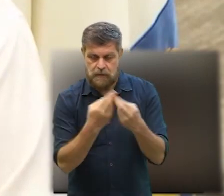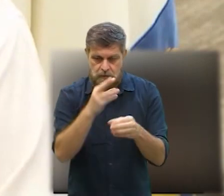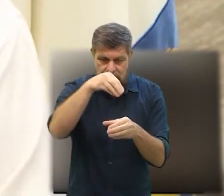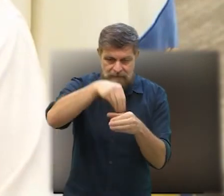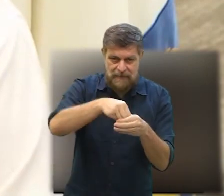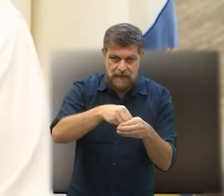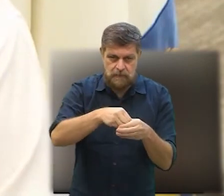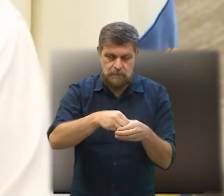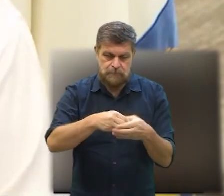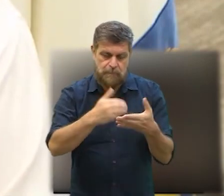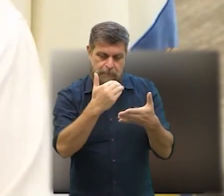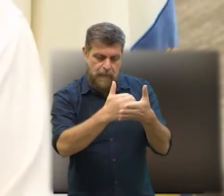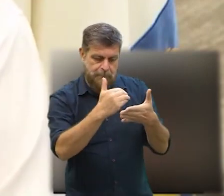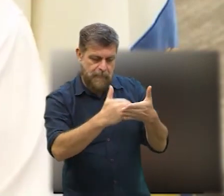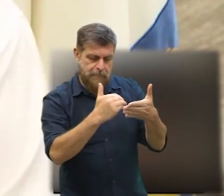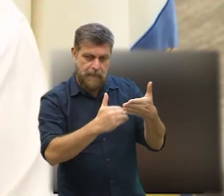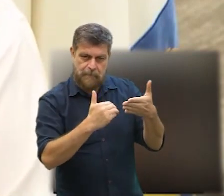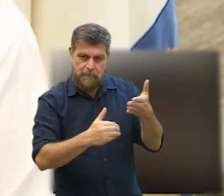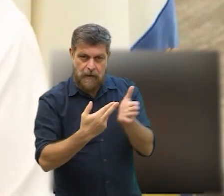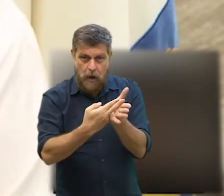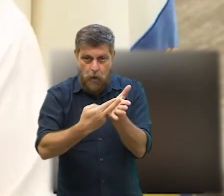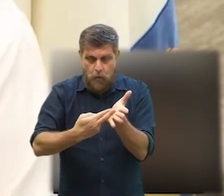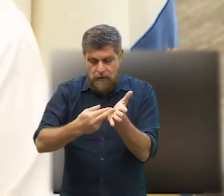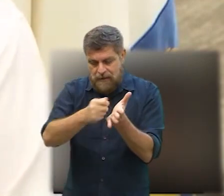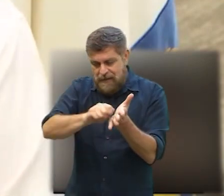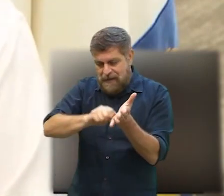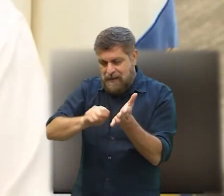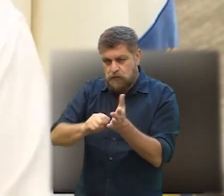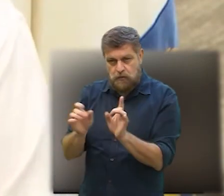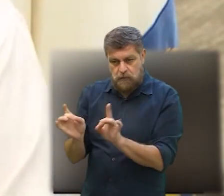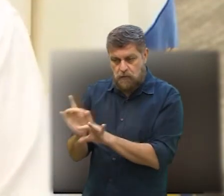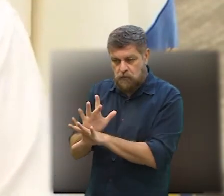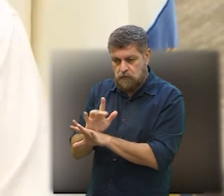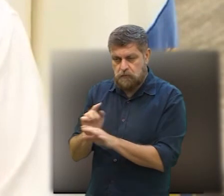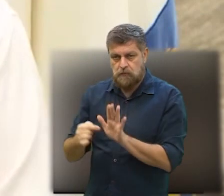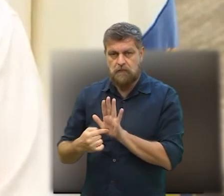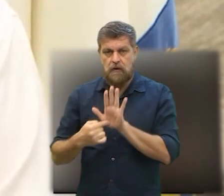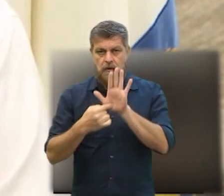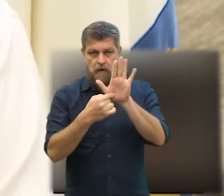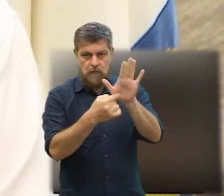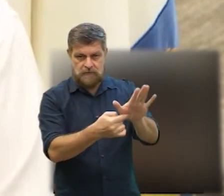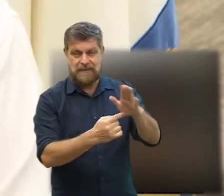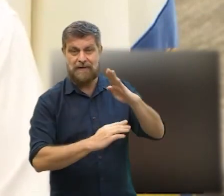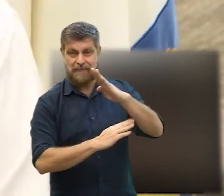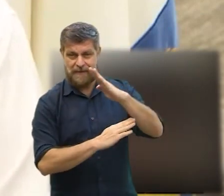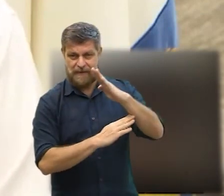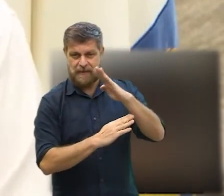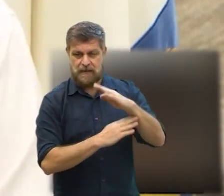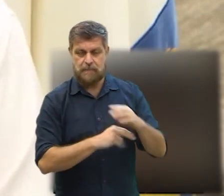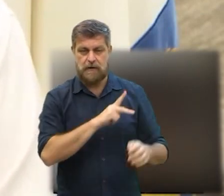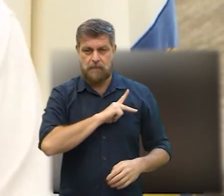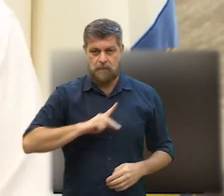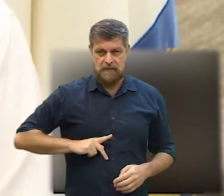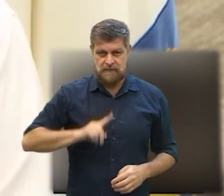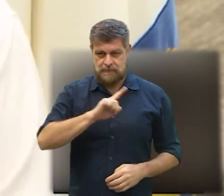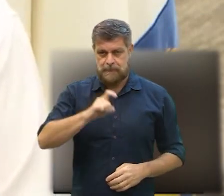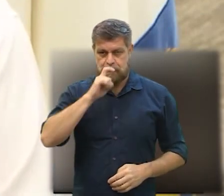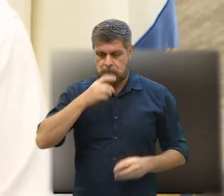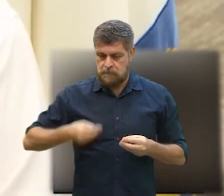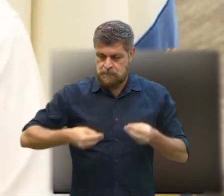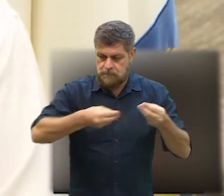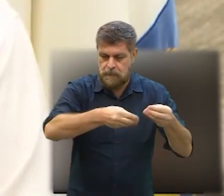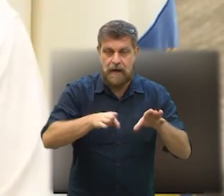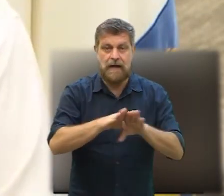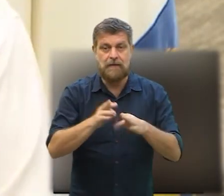da comissão para deliberar alguns assuntos sobre o relatório final. Apresentaremos o relatório final aqui na casa, à presidência da casa,